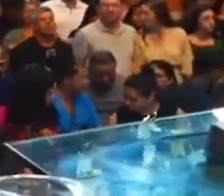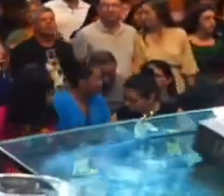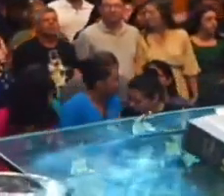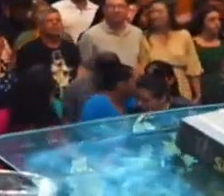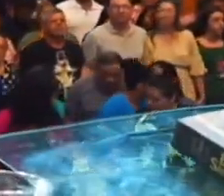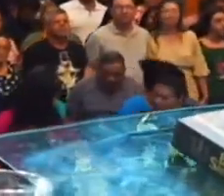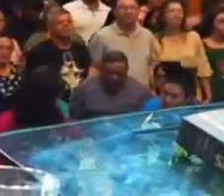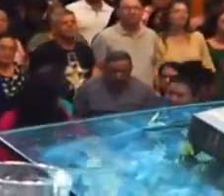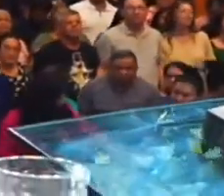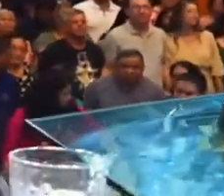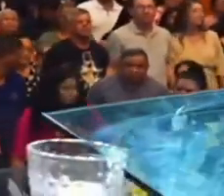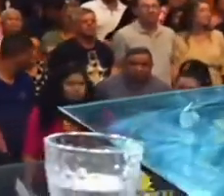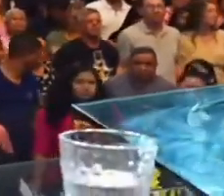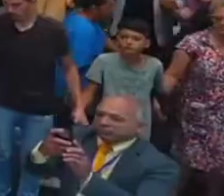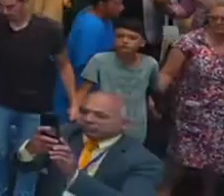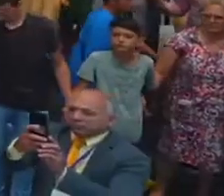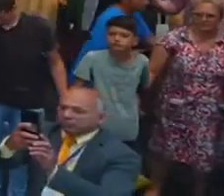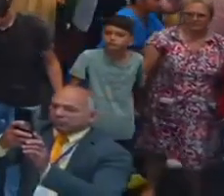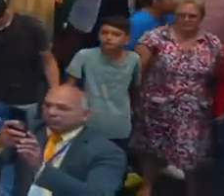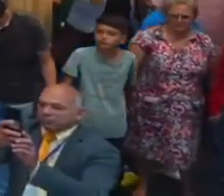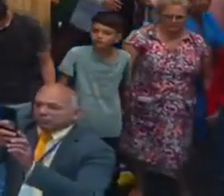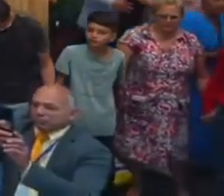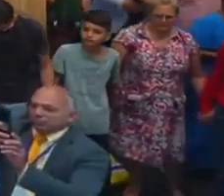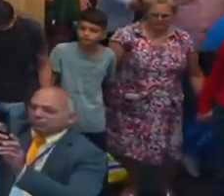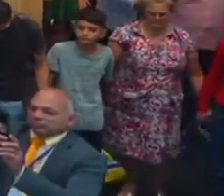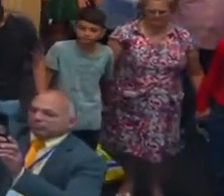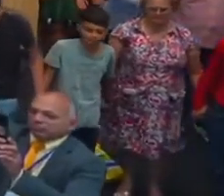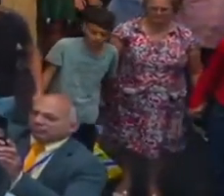Eu quero te convidar a adorar agora.